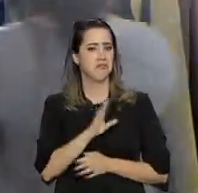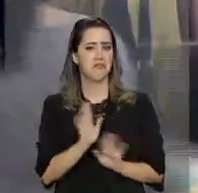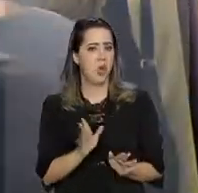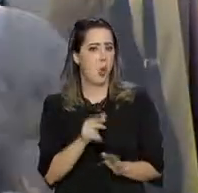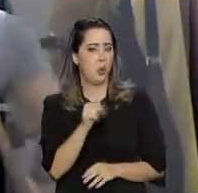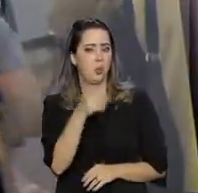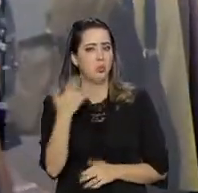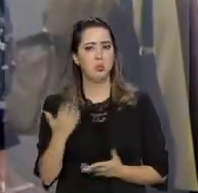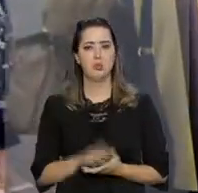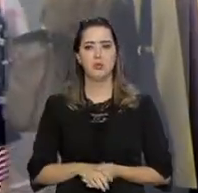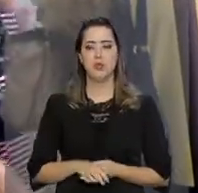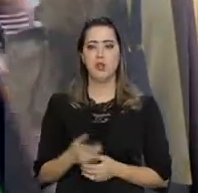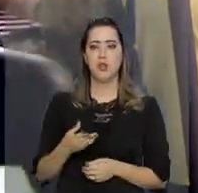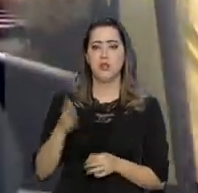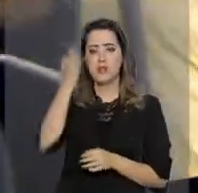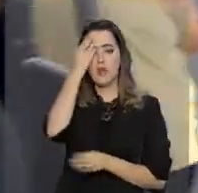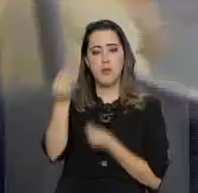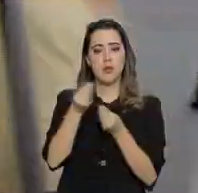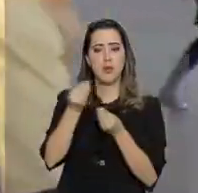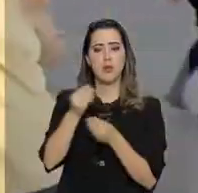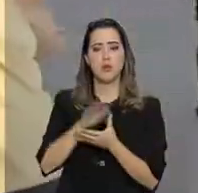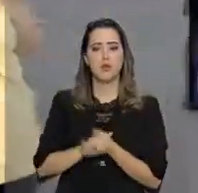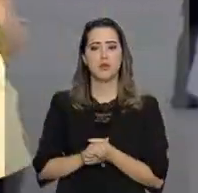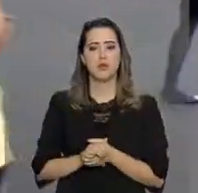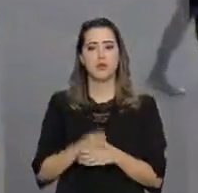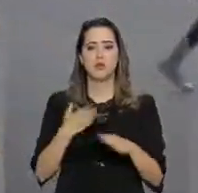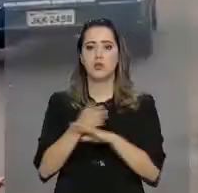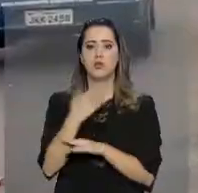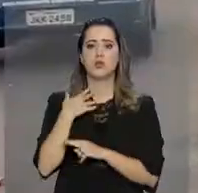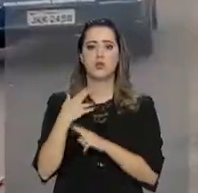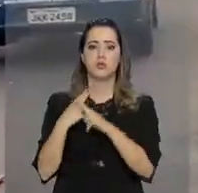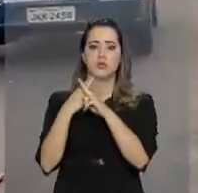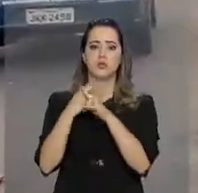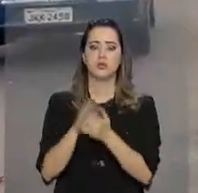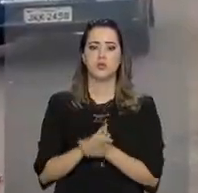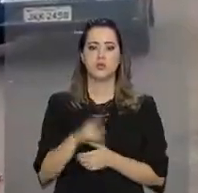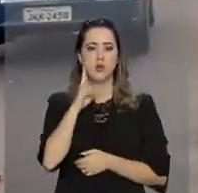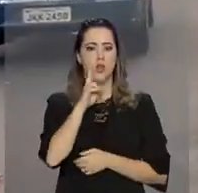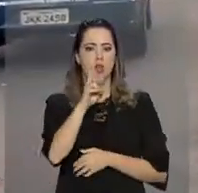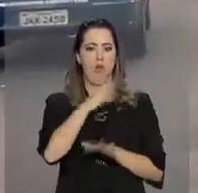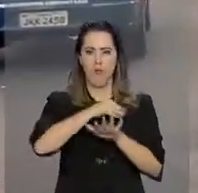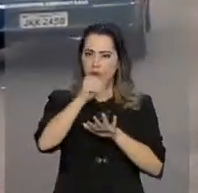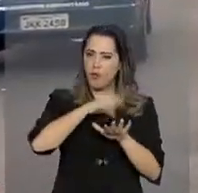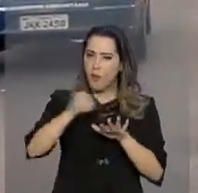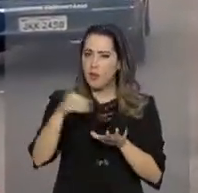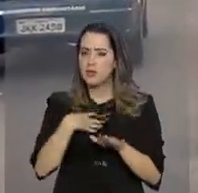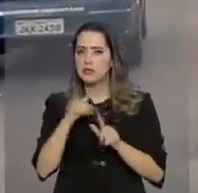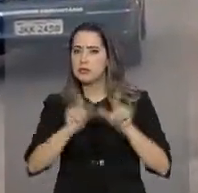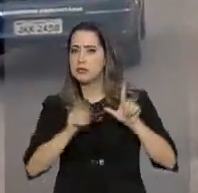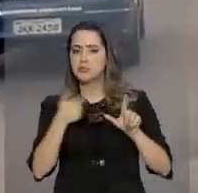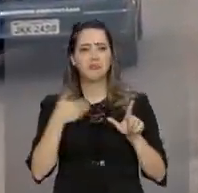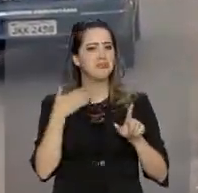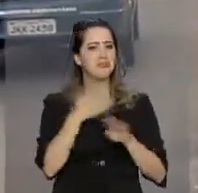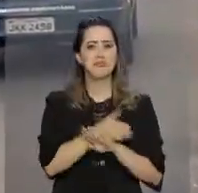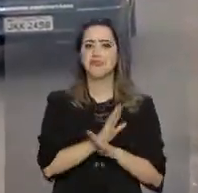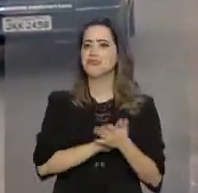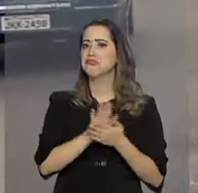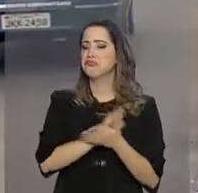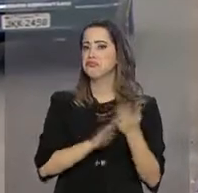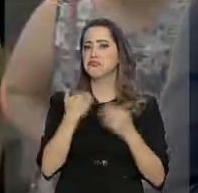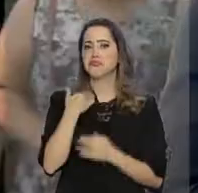sabe como procurar saber se as informações nem pela caixa econômica houve algumas informações da televisão mas não fui pessoalmente ao banco